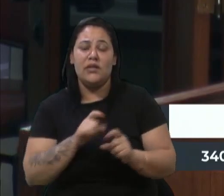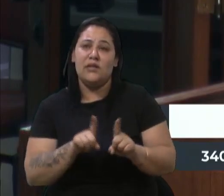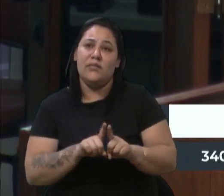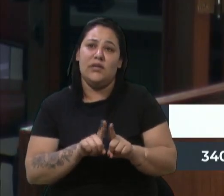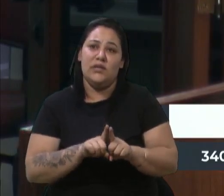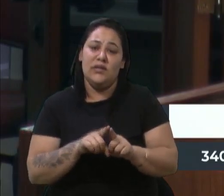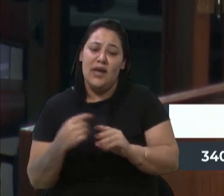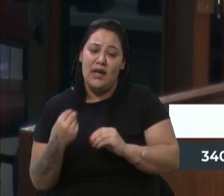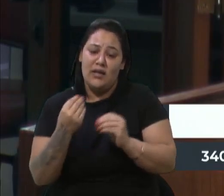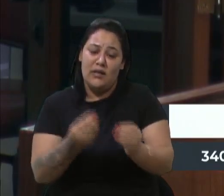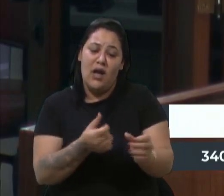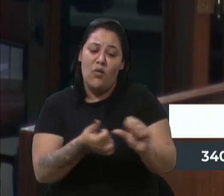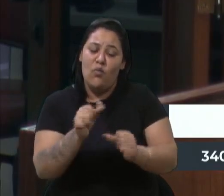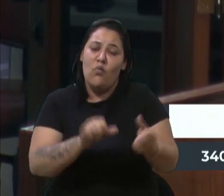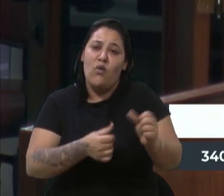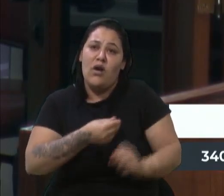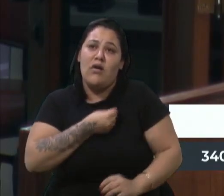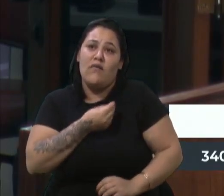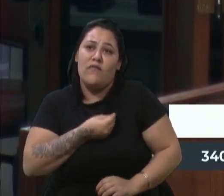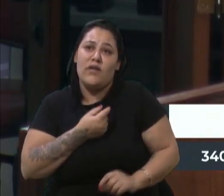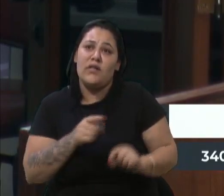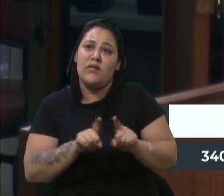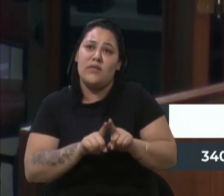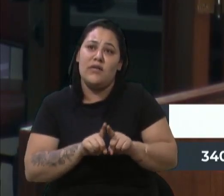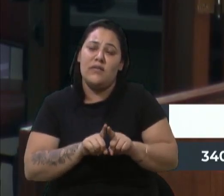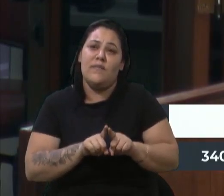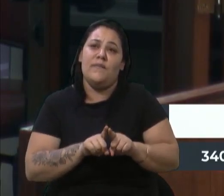a qualificação deles aumentarem a sua frota.